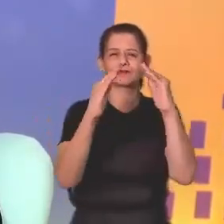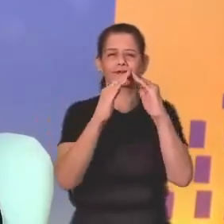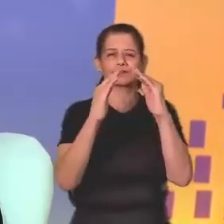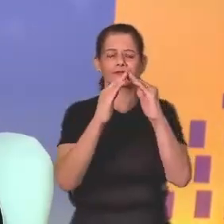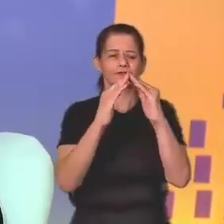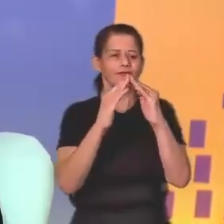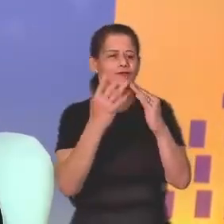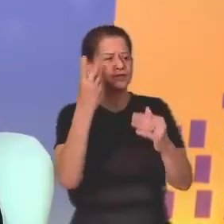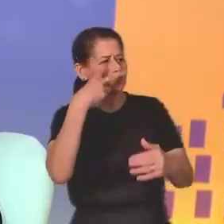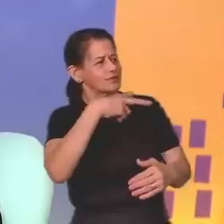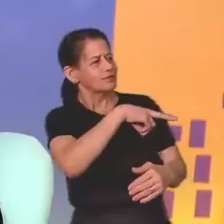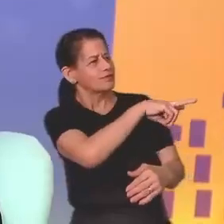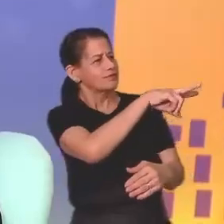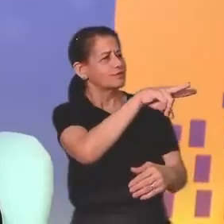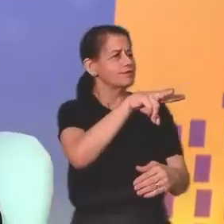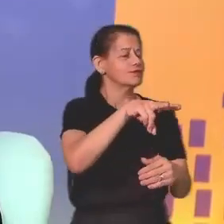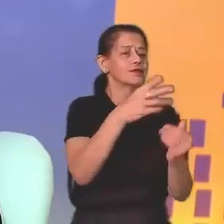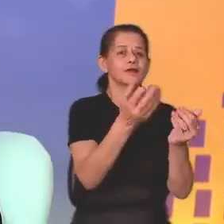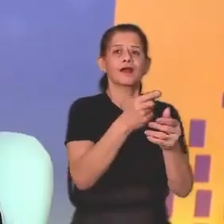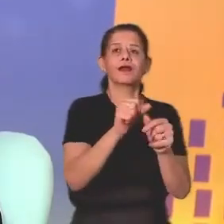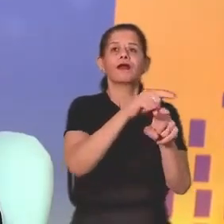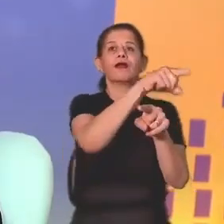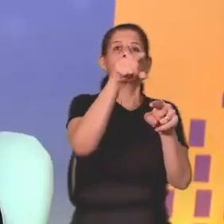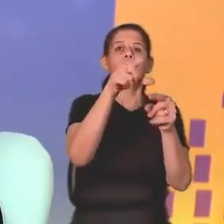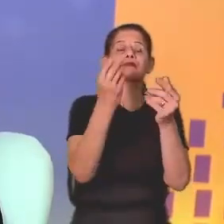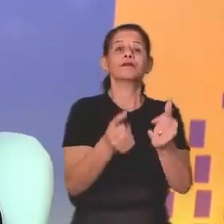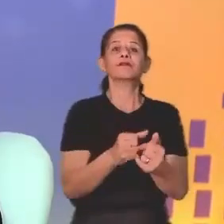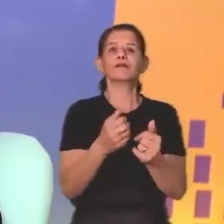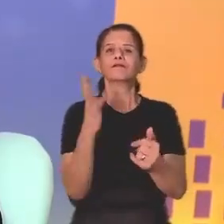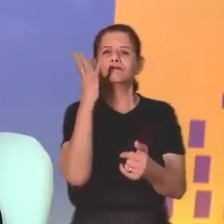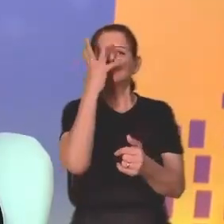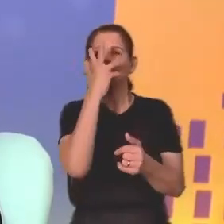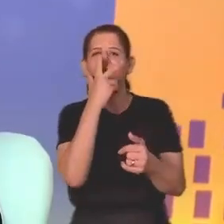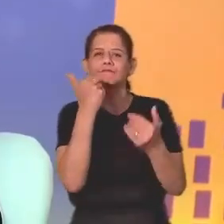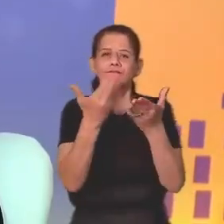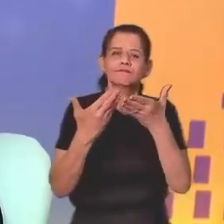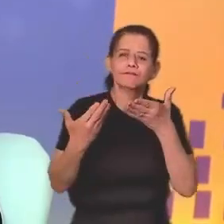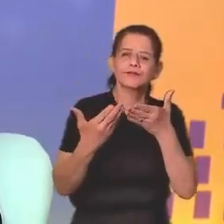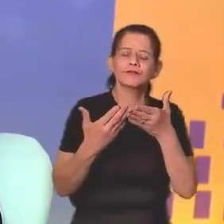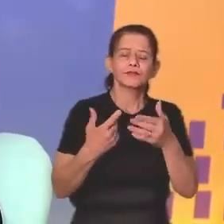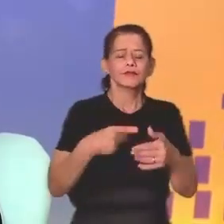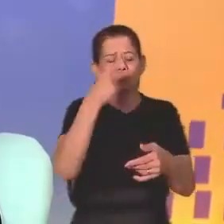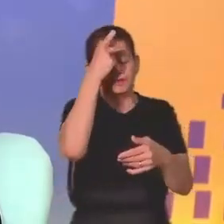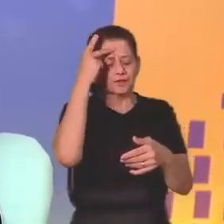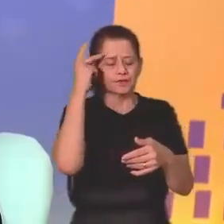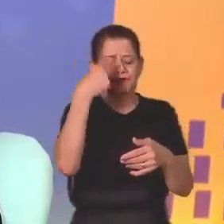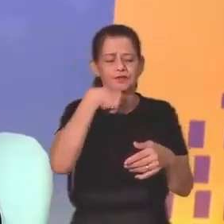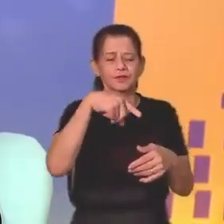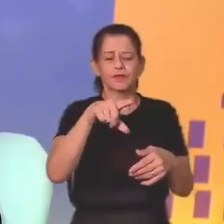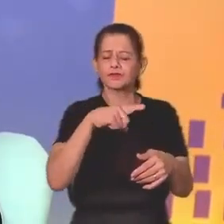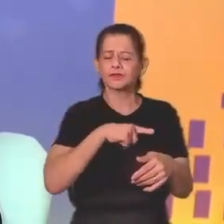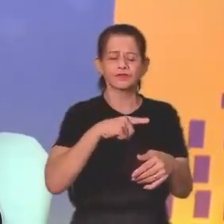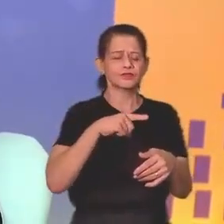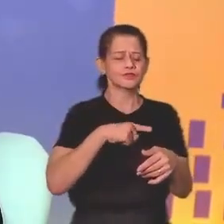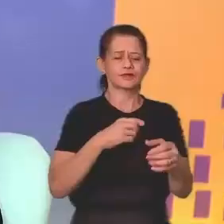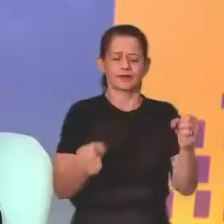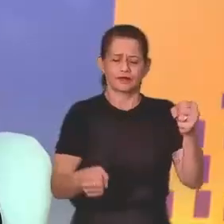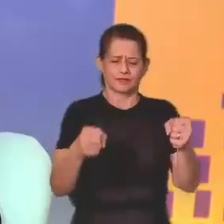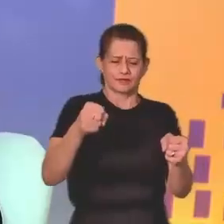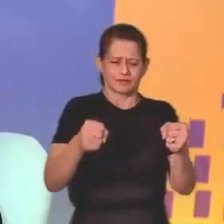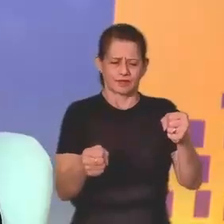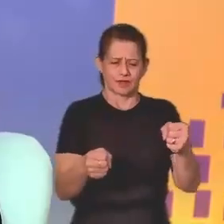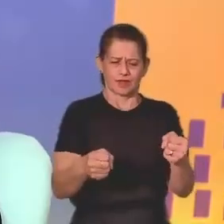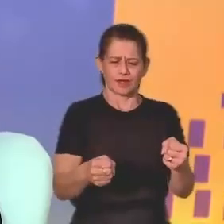via na casa da dona Augusta, que era a única pessoal lá que tinha carro, aqueles